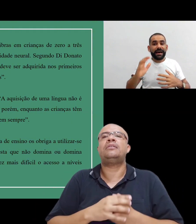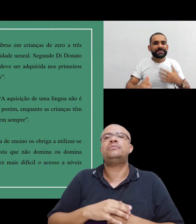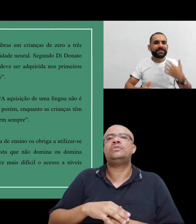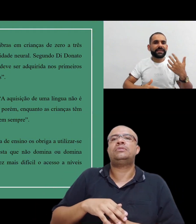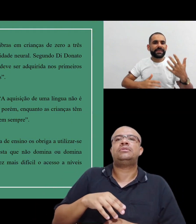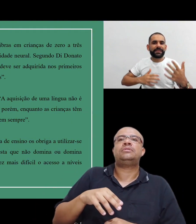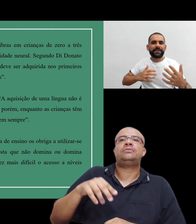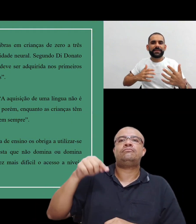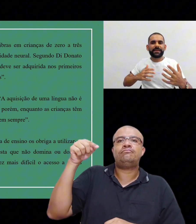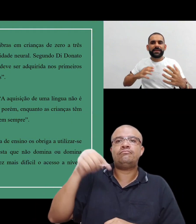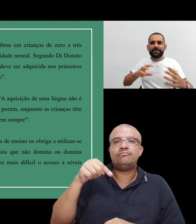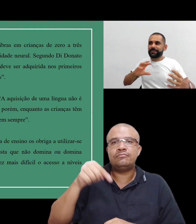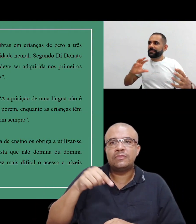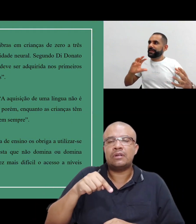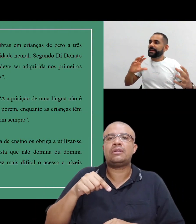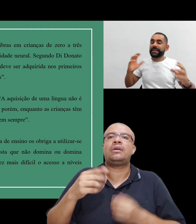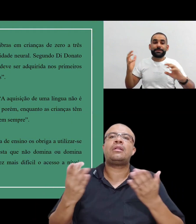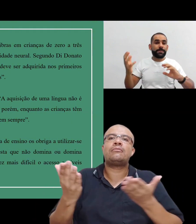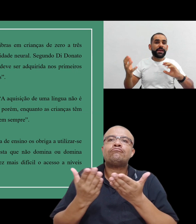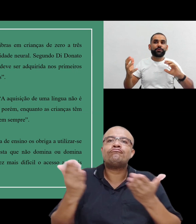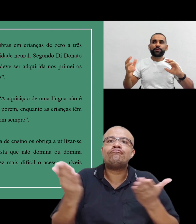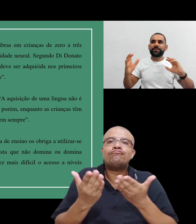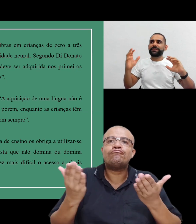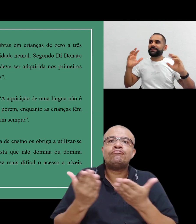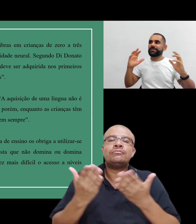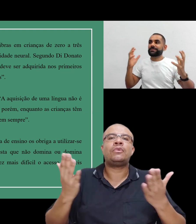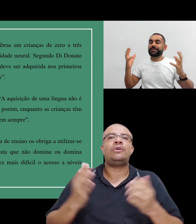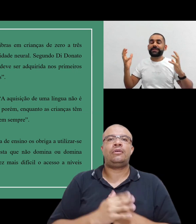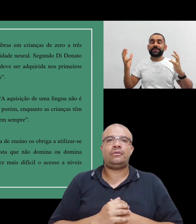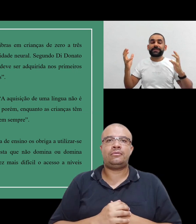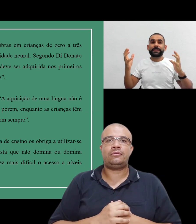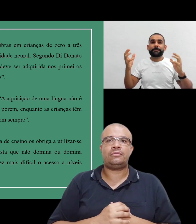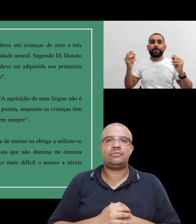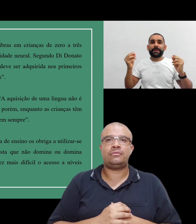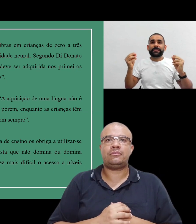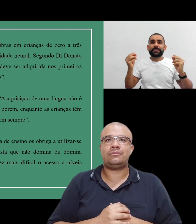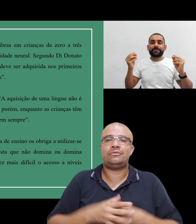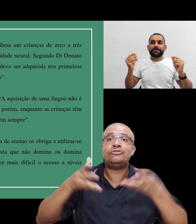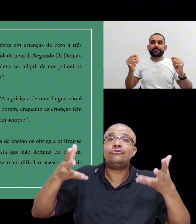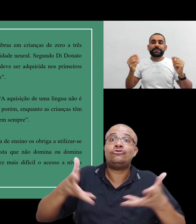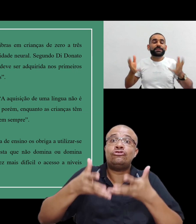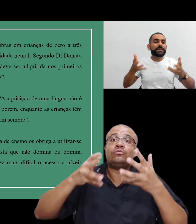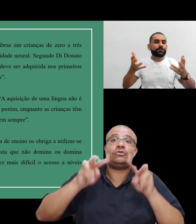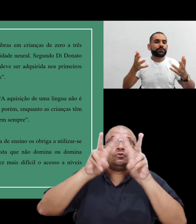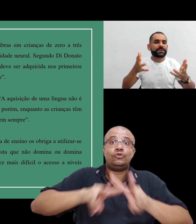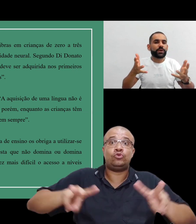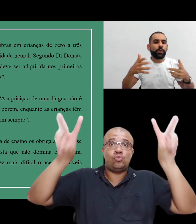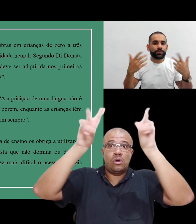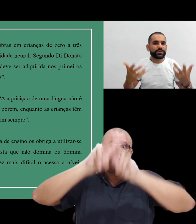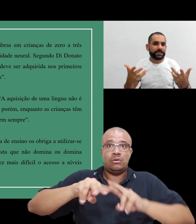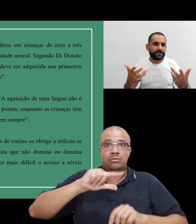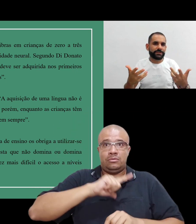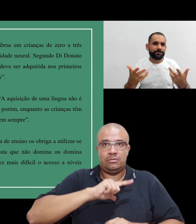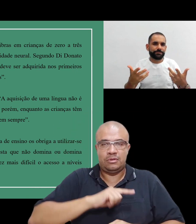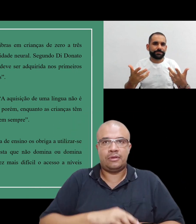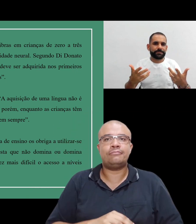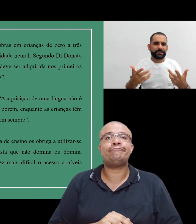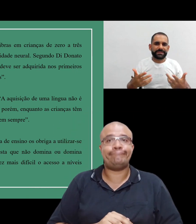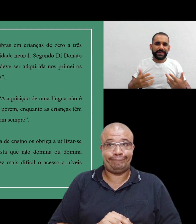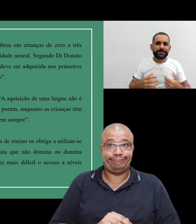Ela nasce naquele meio de estímulo visual muito